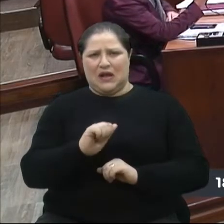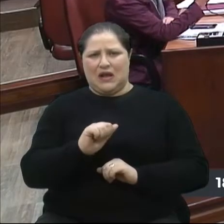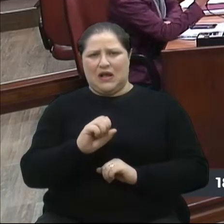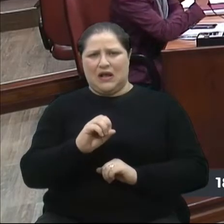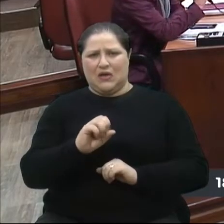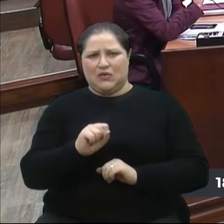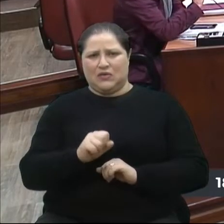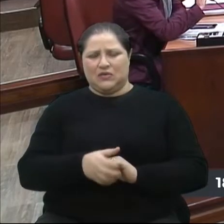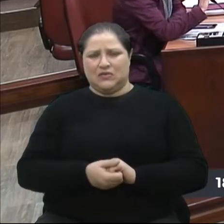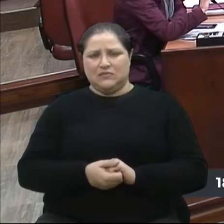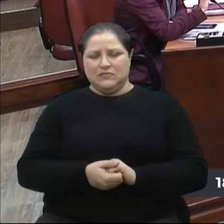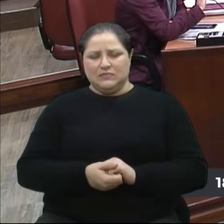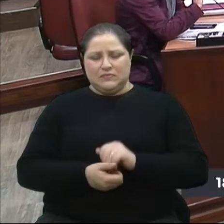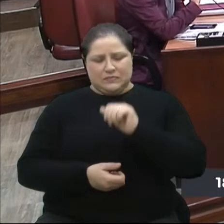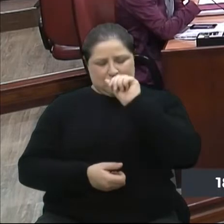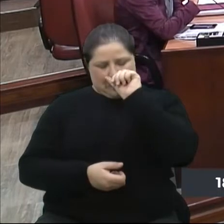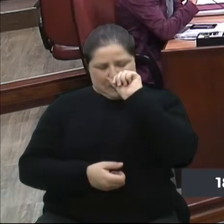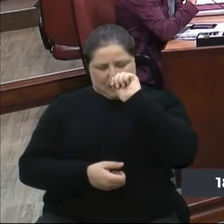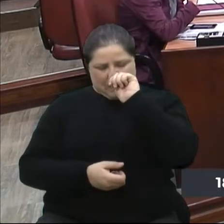Declaração de líder do Podemos.